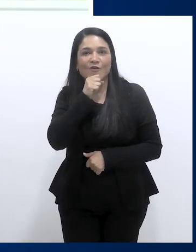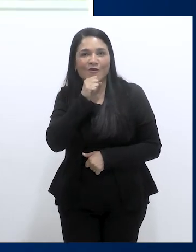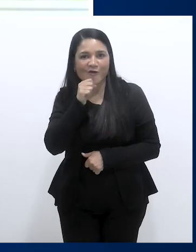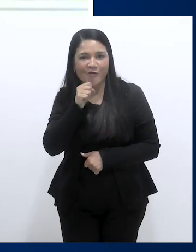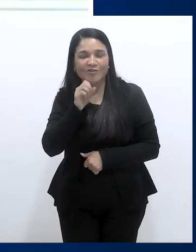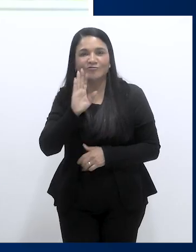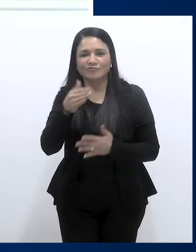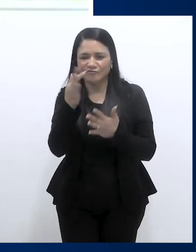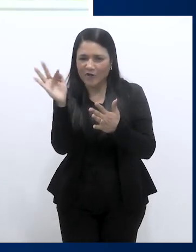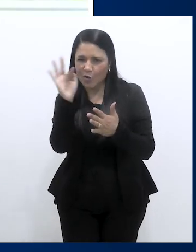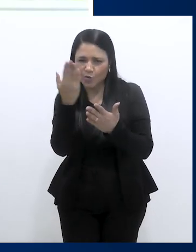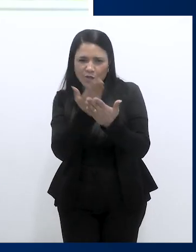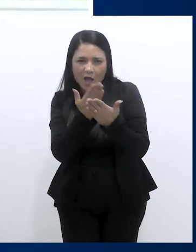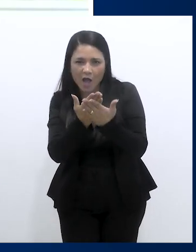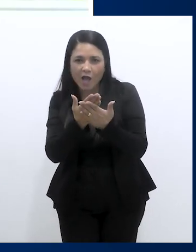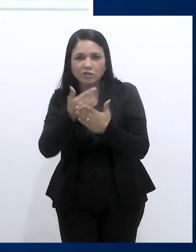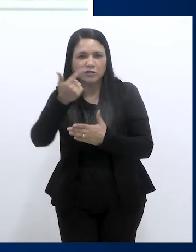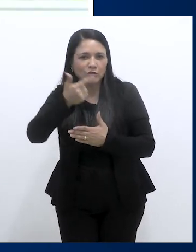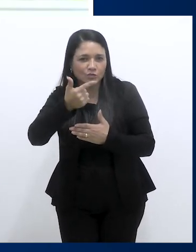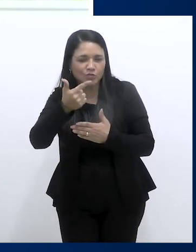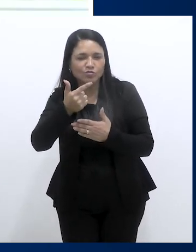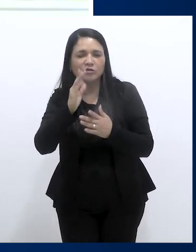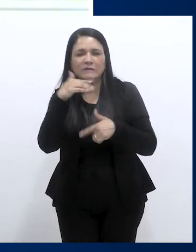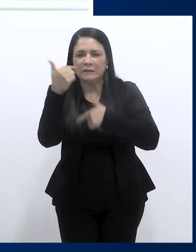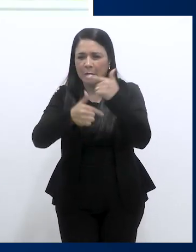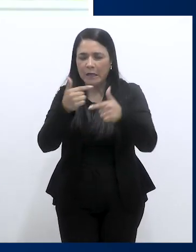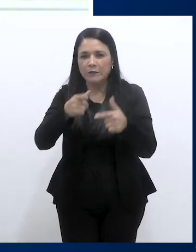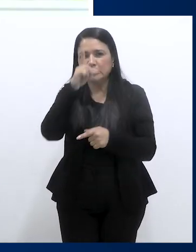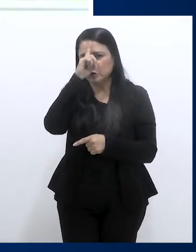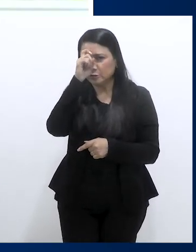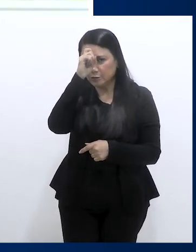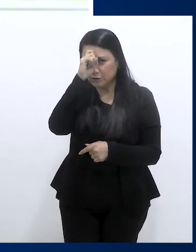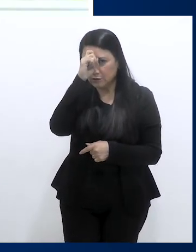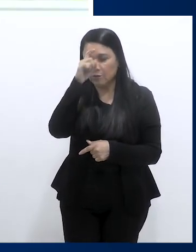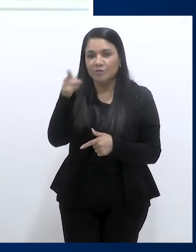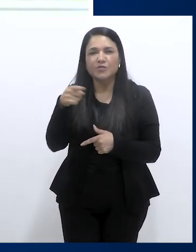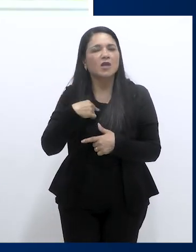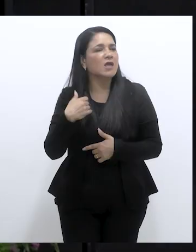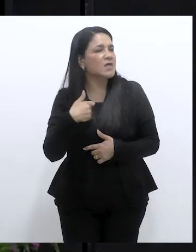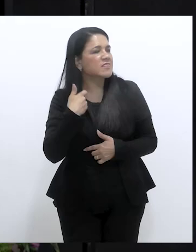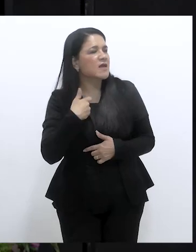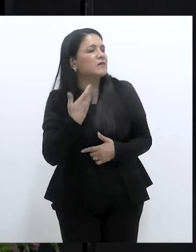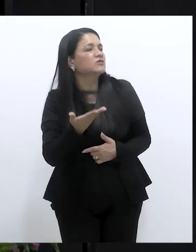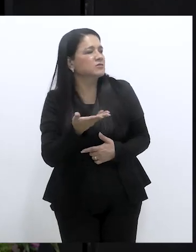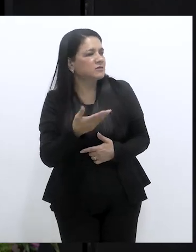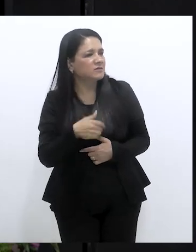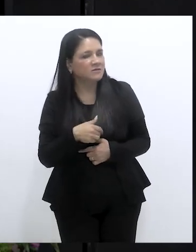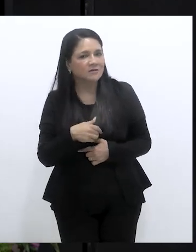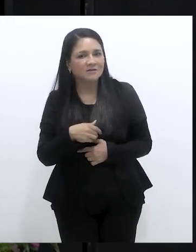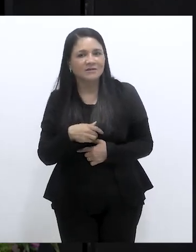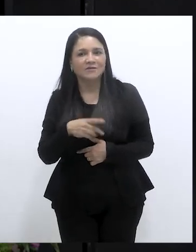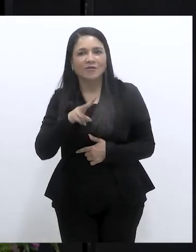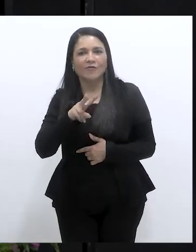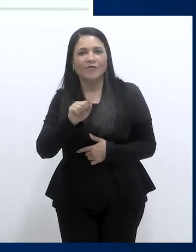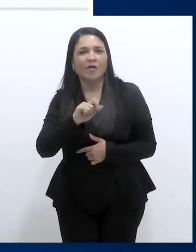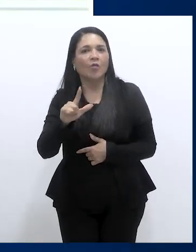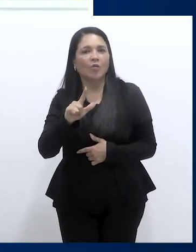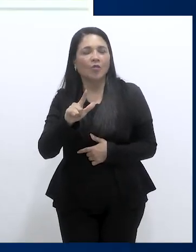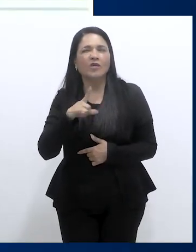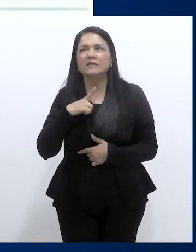ela está fazendo faculdade e já está trabalhando em hospitais, em que coisas assim. exemplo! Qual a idade